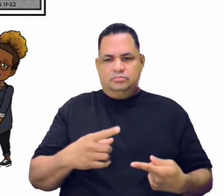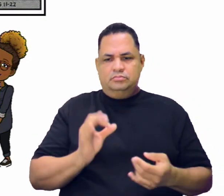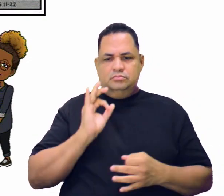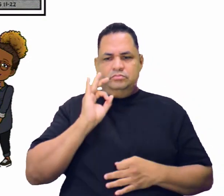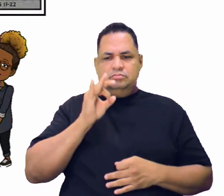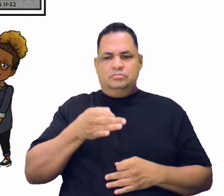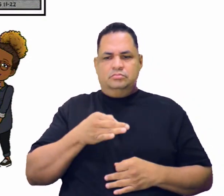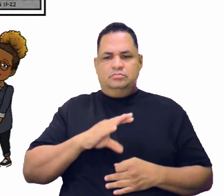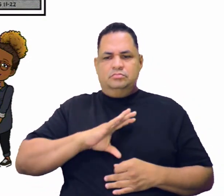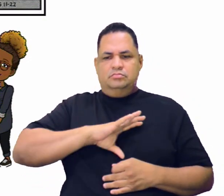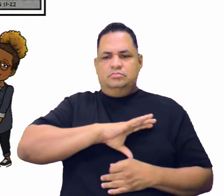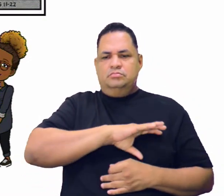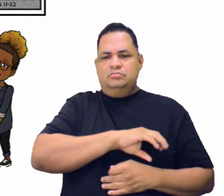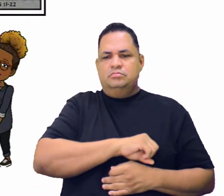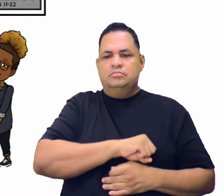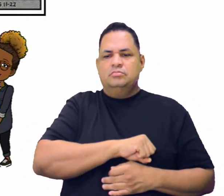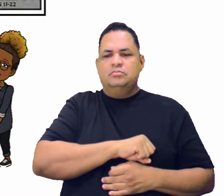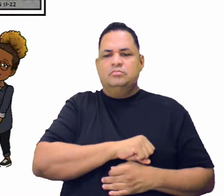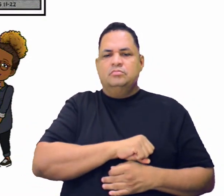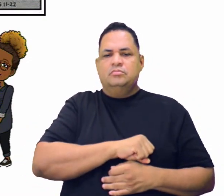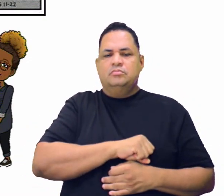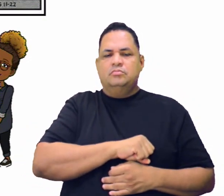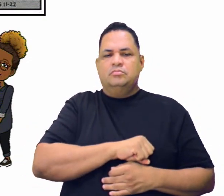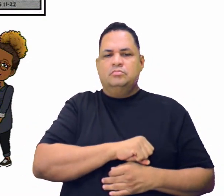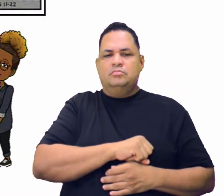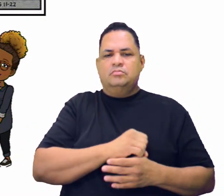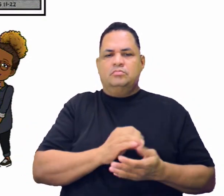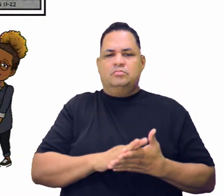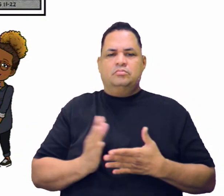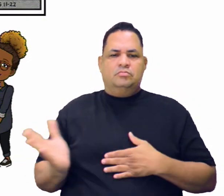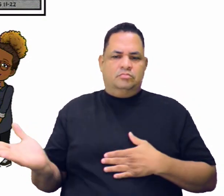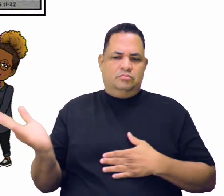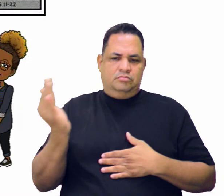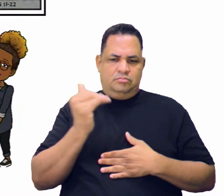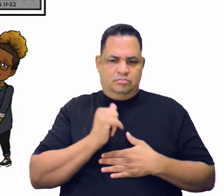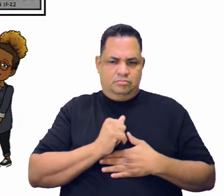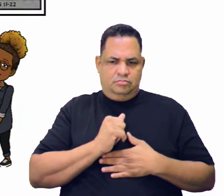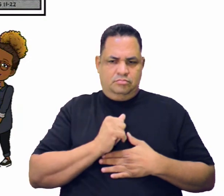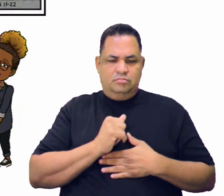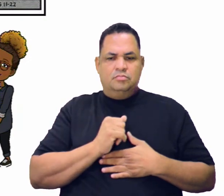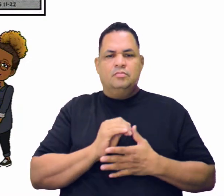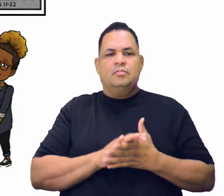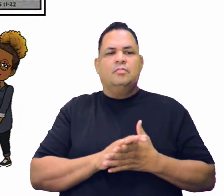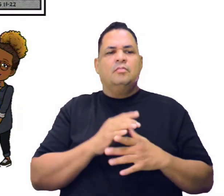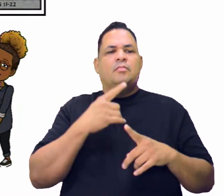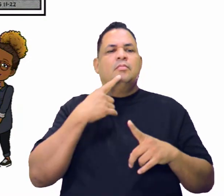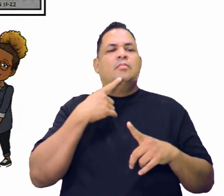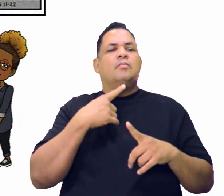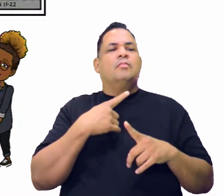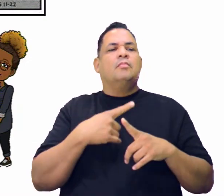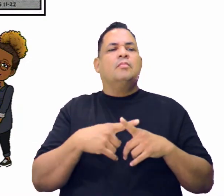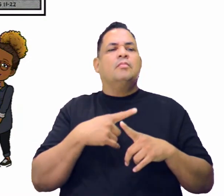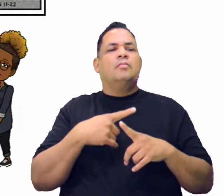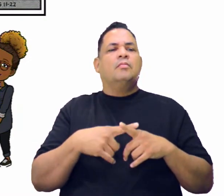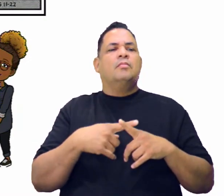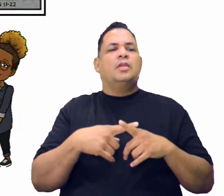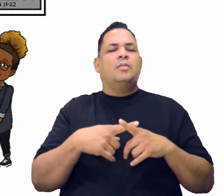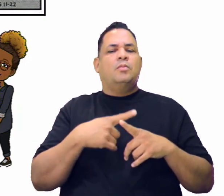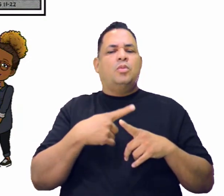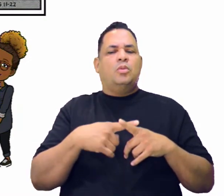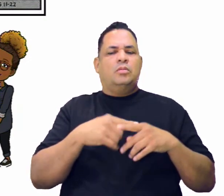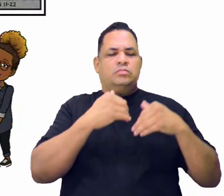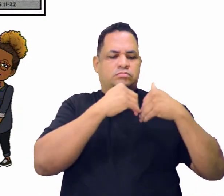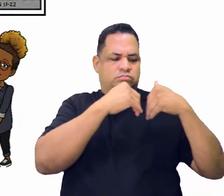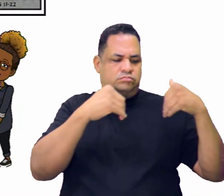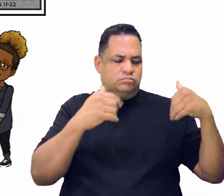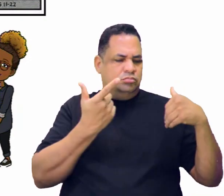Certo, amada? Posso contar com você? Então, vamos. Então, aqui, ó. Por que